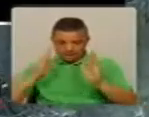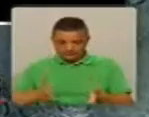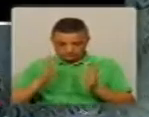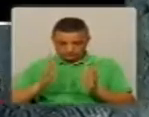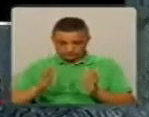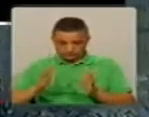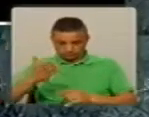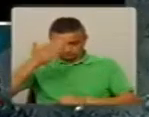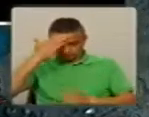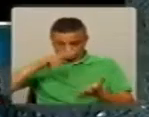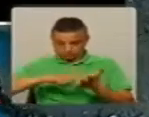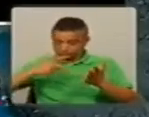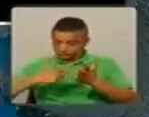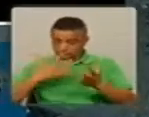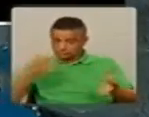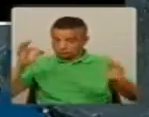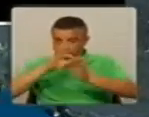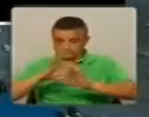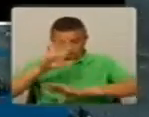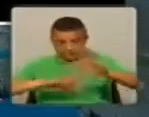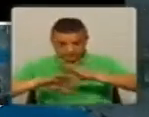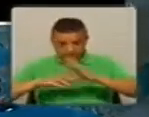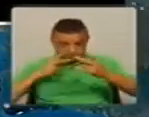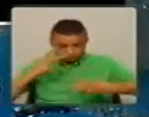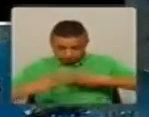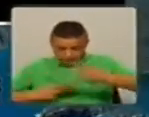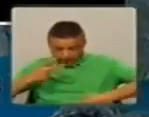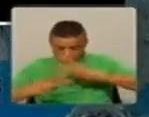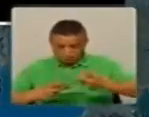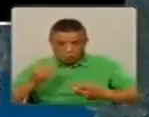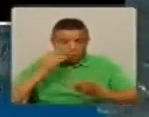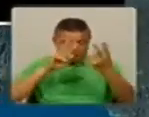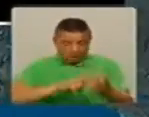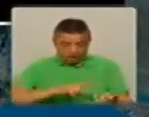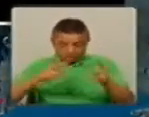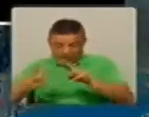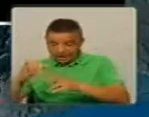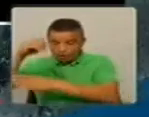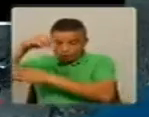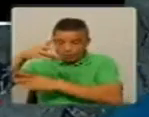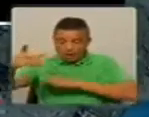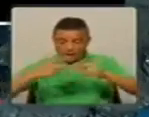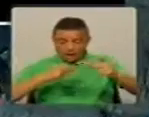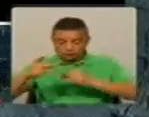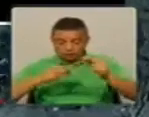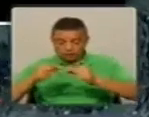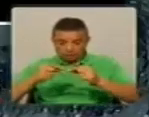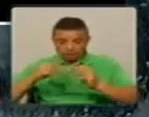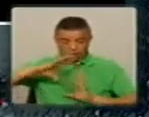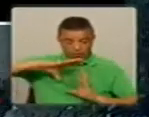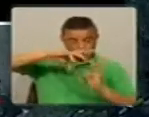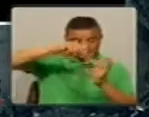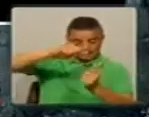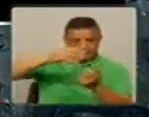obviamente, uma capacidade tecnológica extraordinária para fazer esse tipo de medições, como é que se altera essa luz das estrelas quando passa nas atmosferas dos planetas,